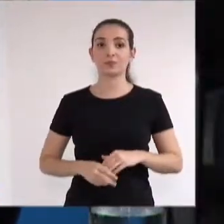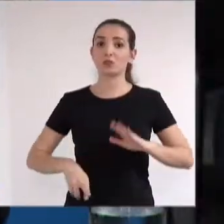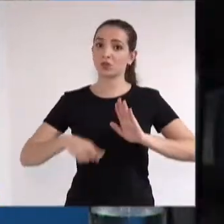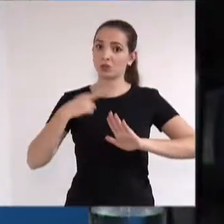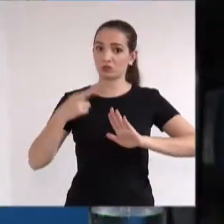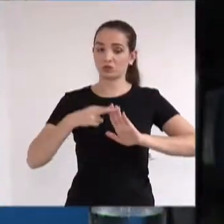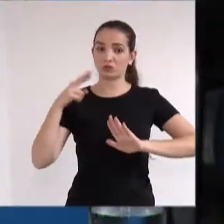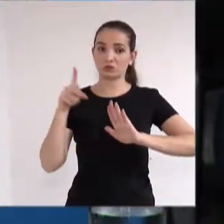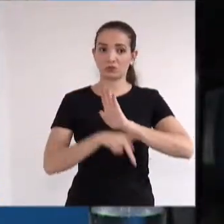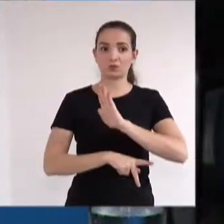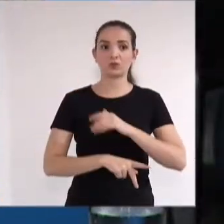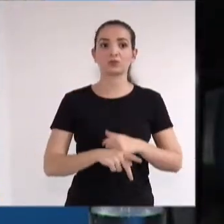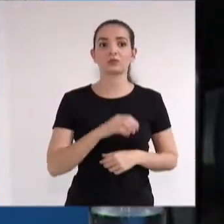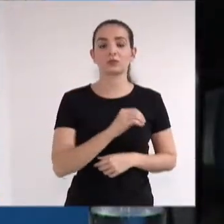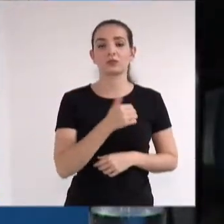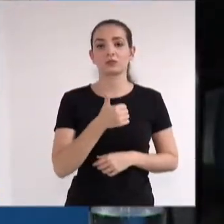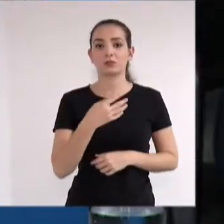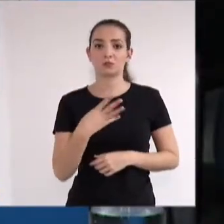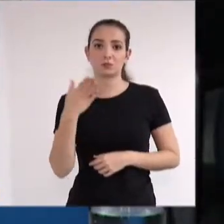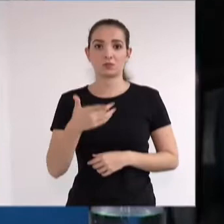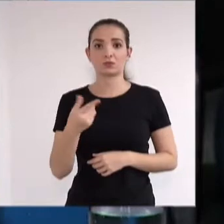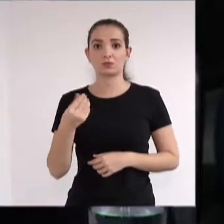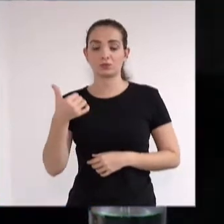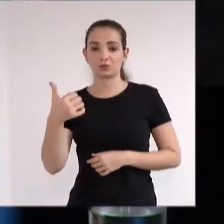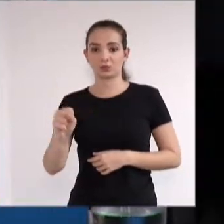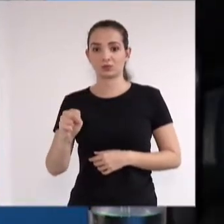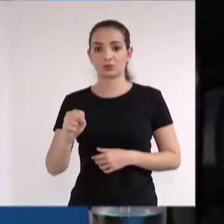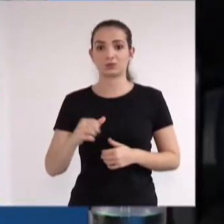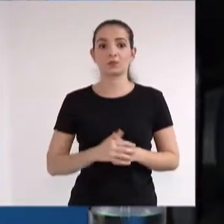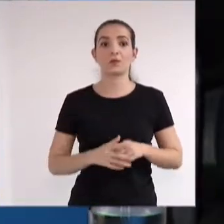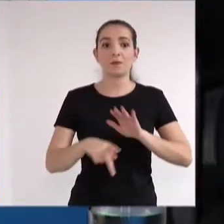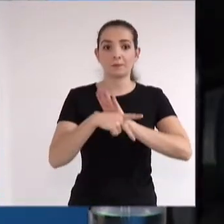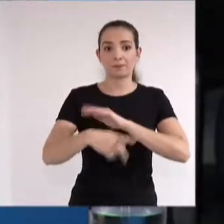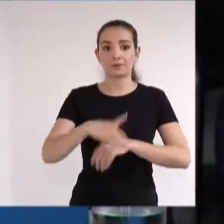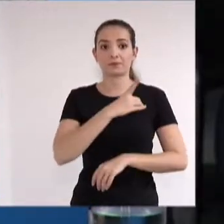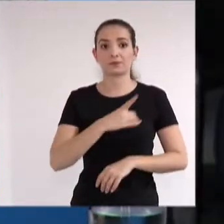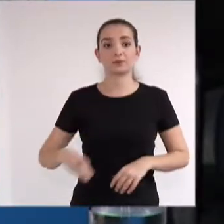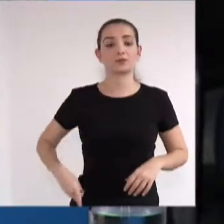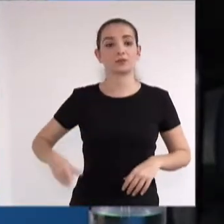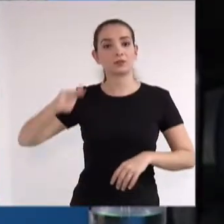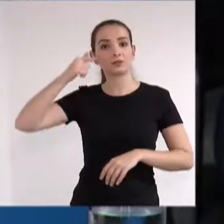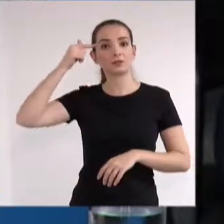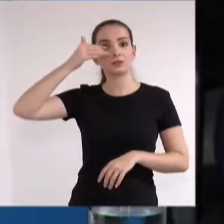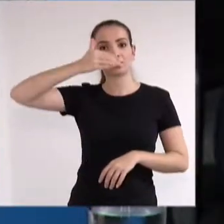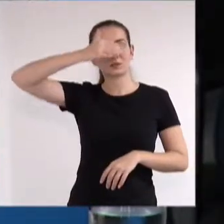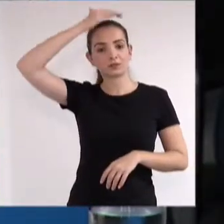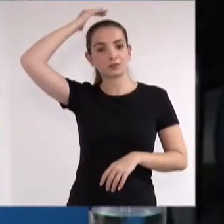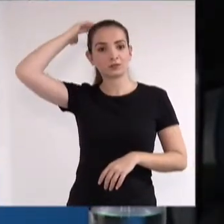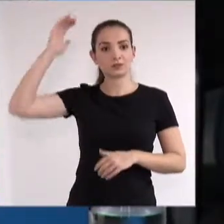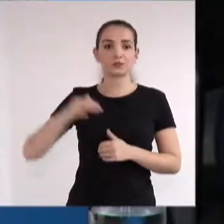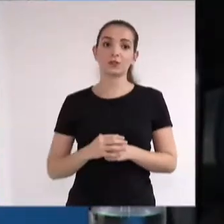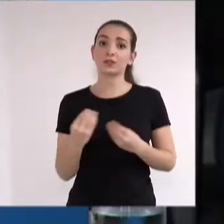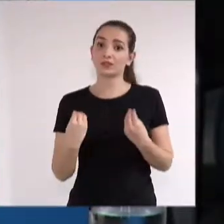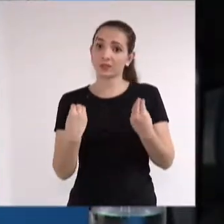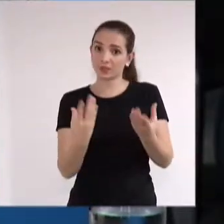Projeto de resolução 014/2018, de autoria do deputado Jorge Takimoto, concede o título de cidadão